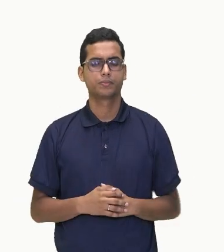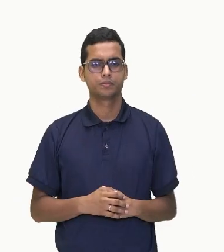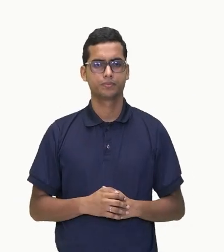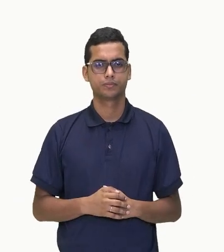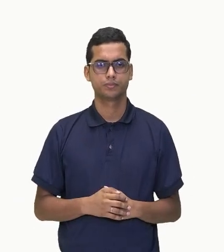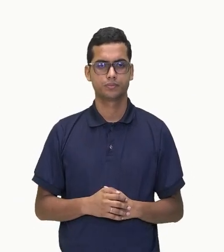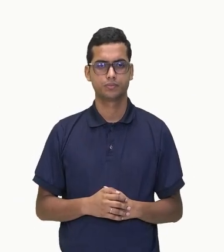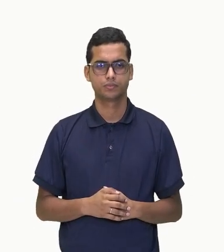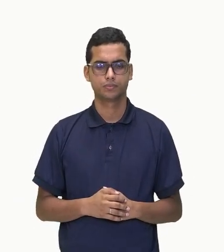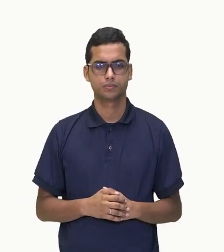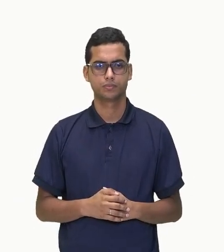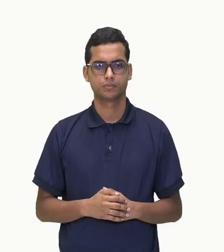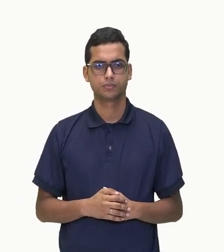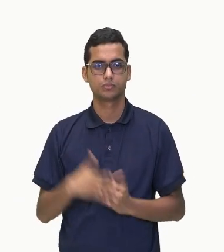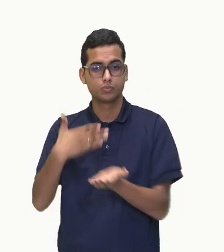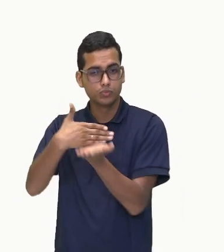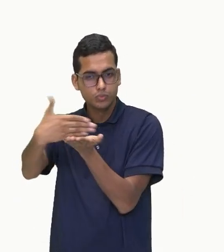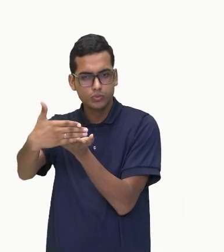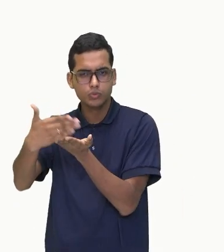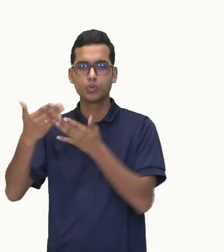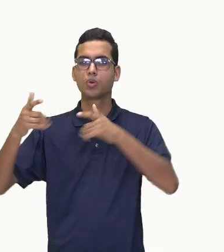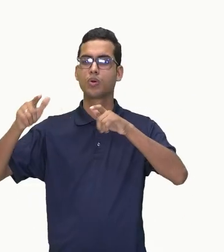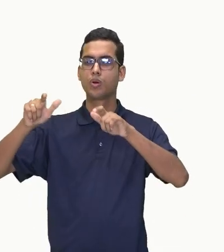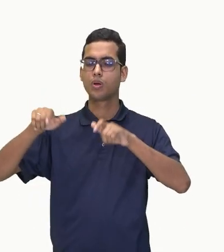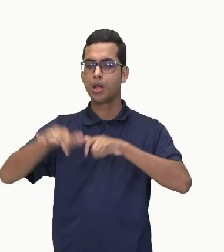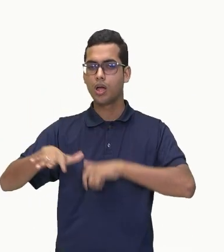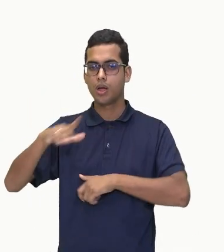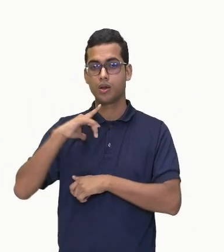é o espaço inicial? É o 8.